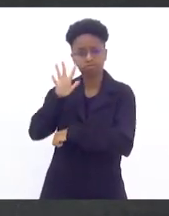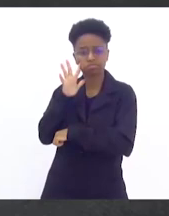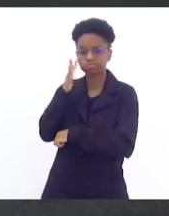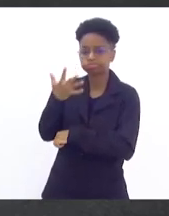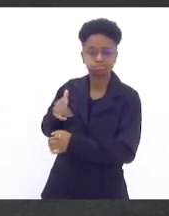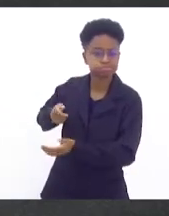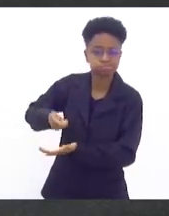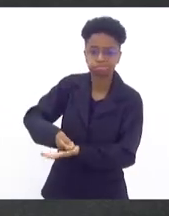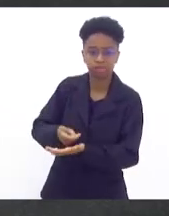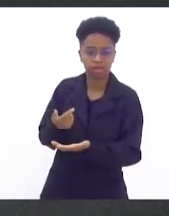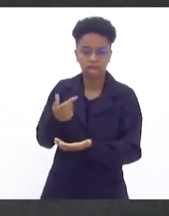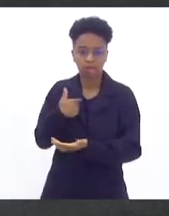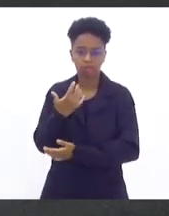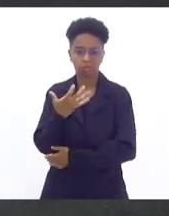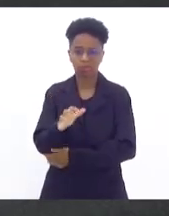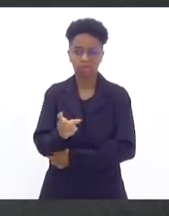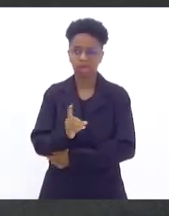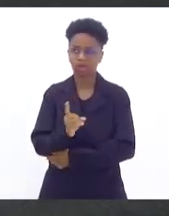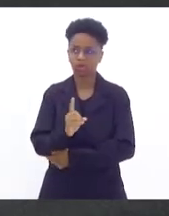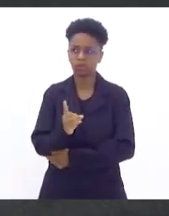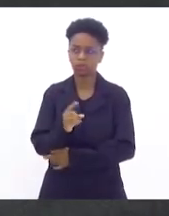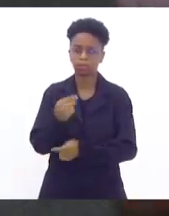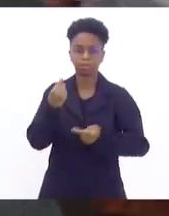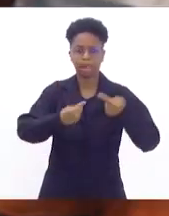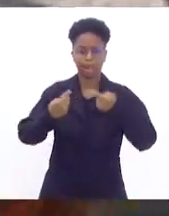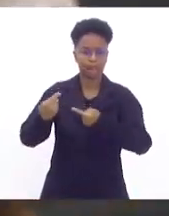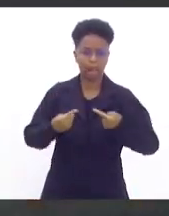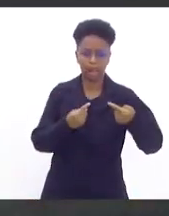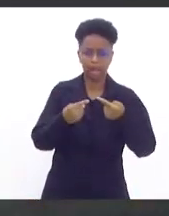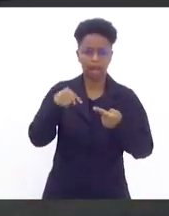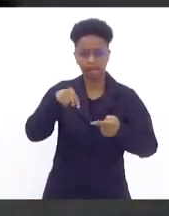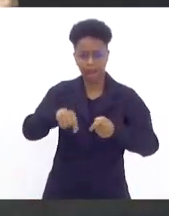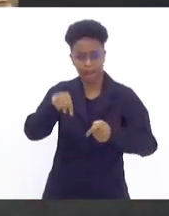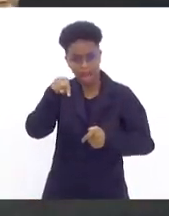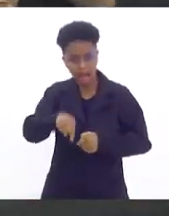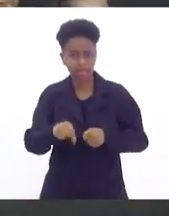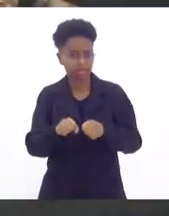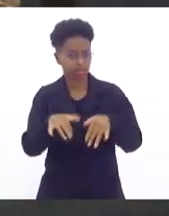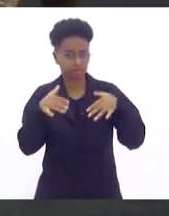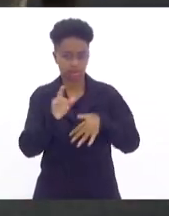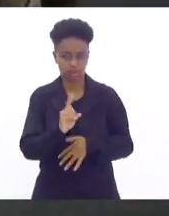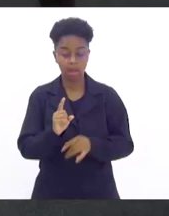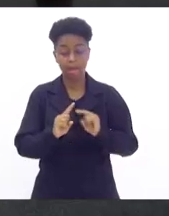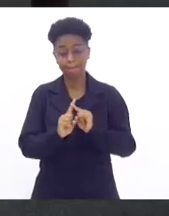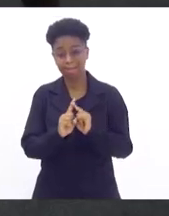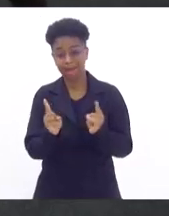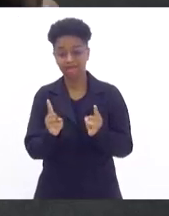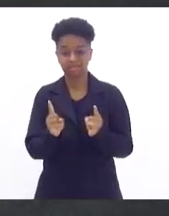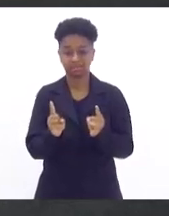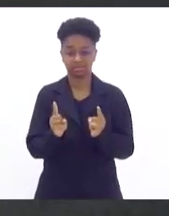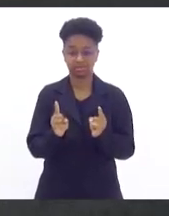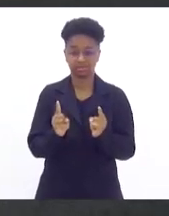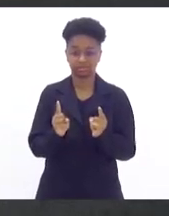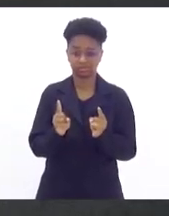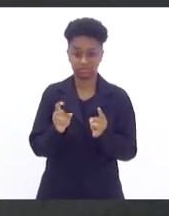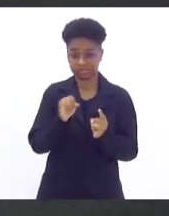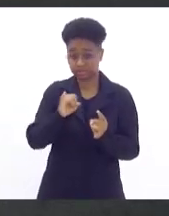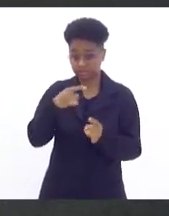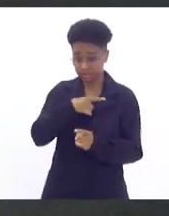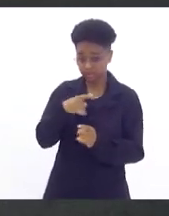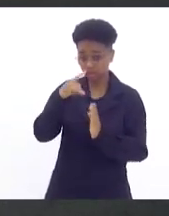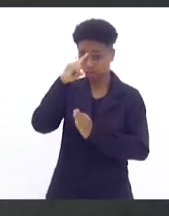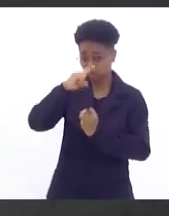não quero trazer essa discussão para o plenário Porque quanto mais você tem um documento